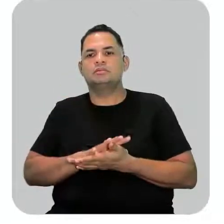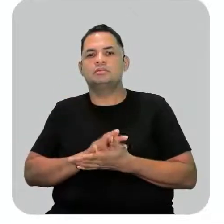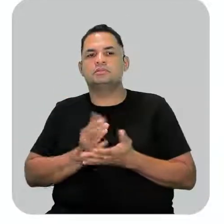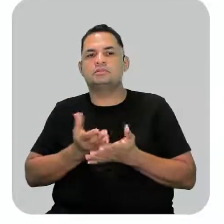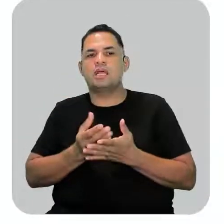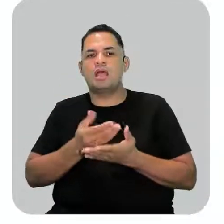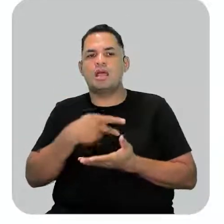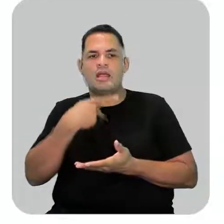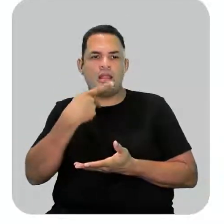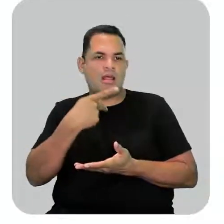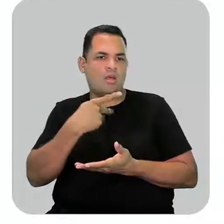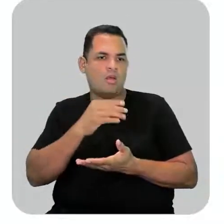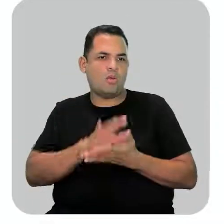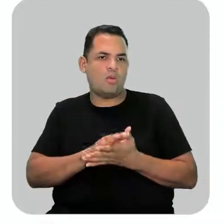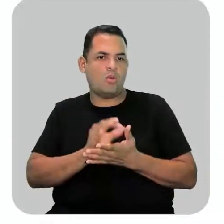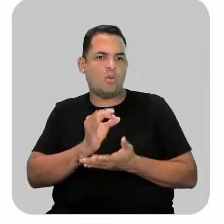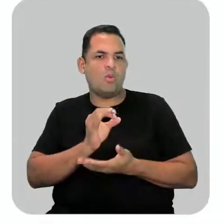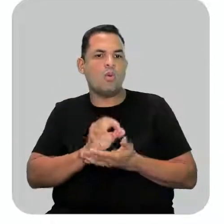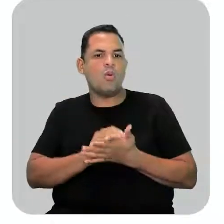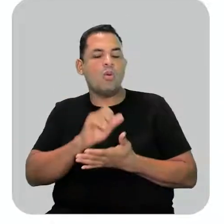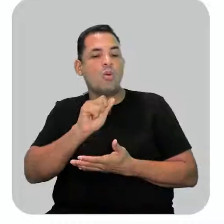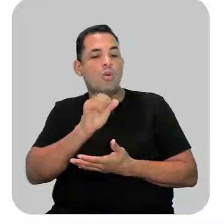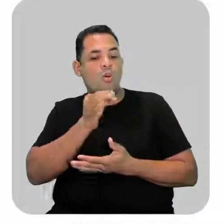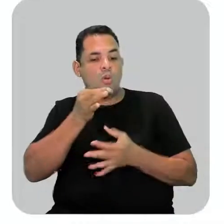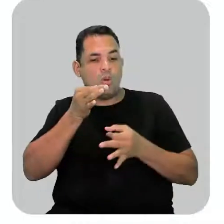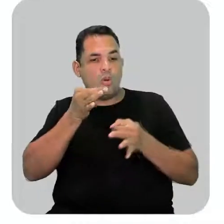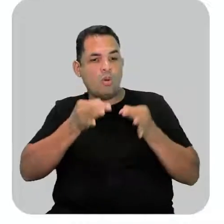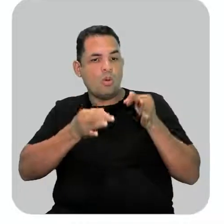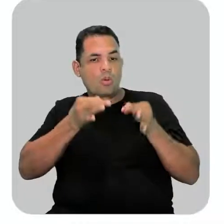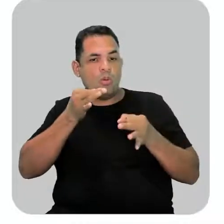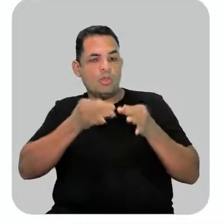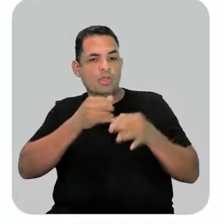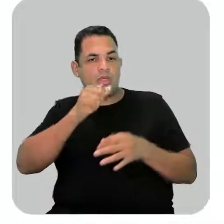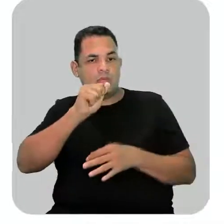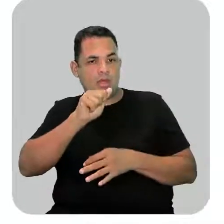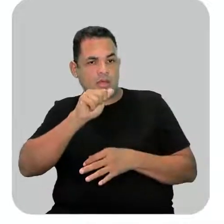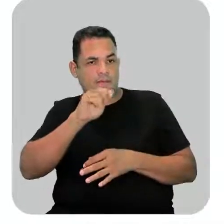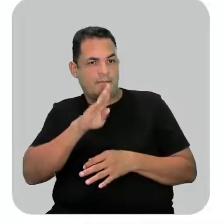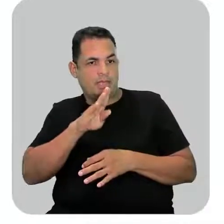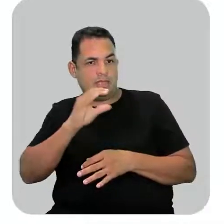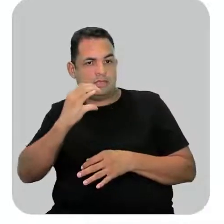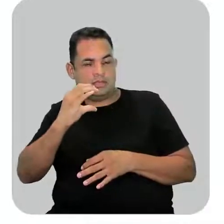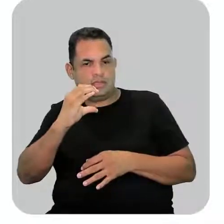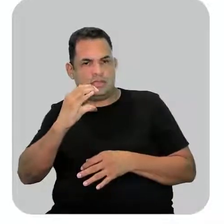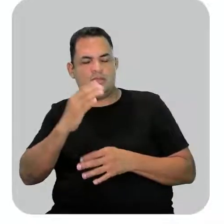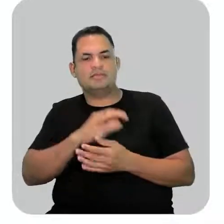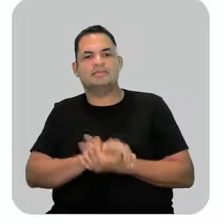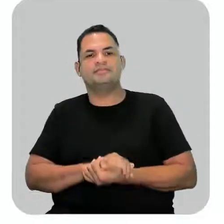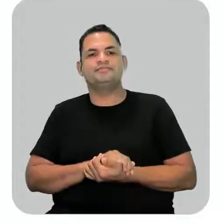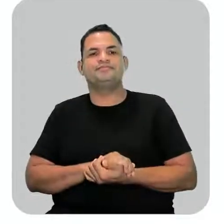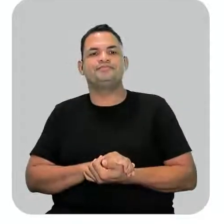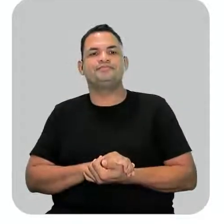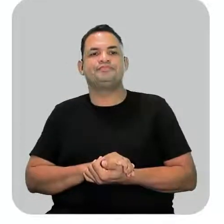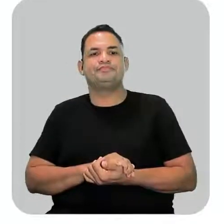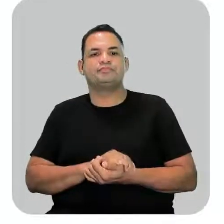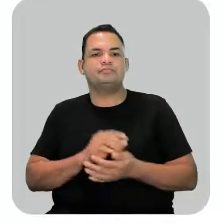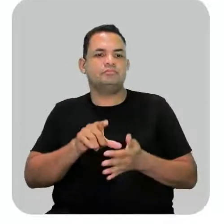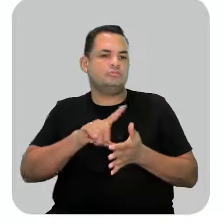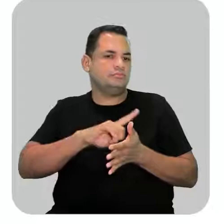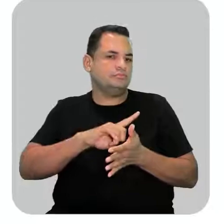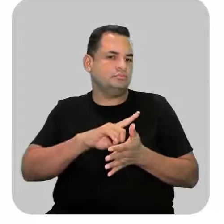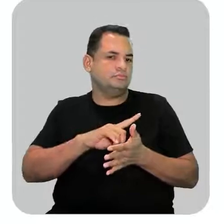ordem alfabética. Observem que a nossa ramificação está aqui, ó. E eu vou, antes